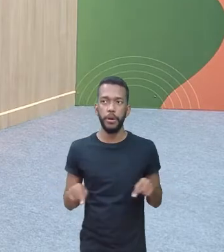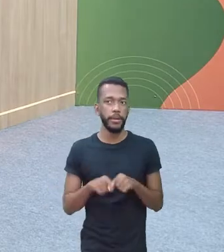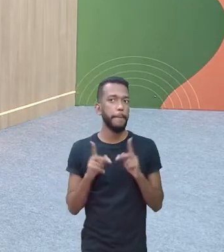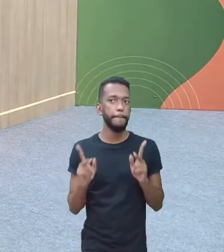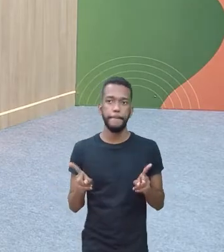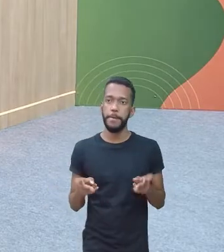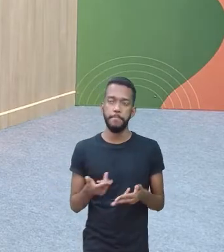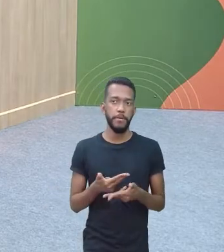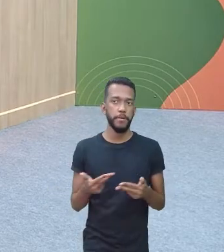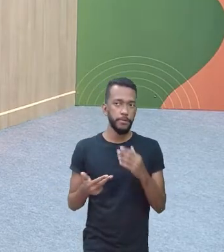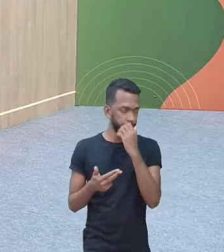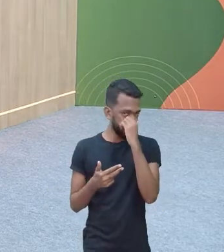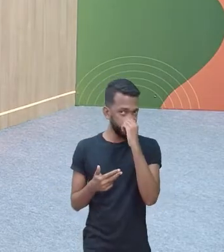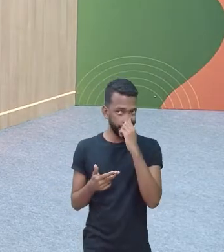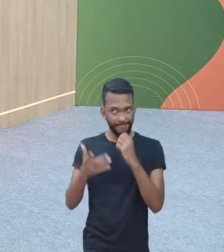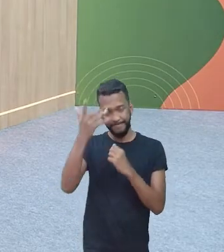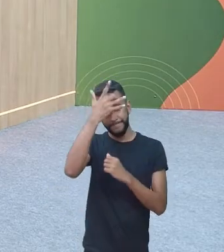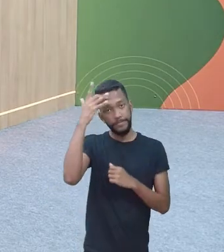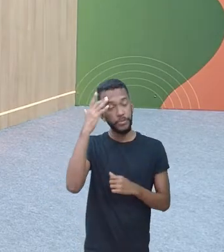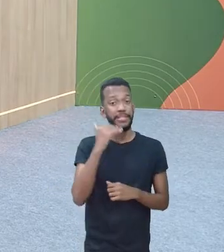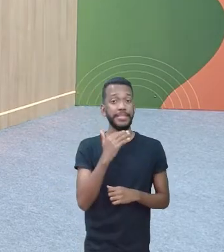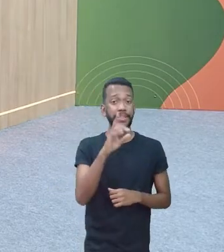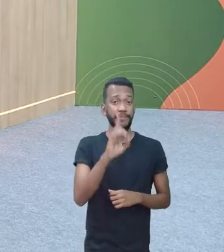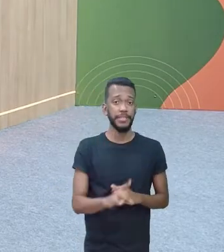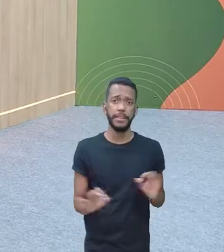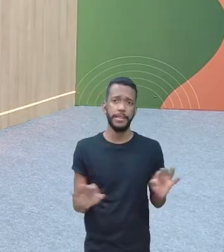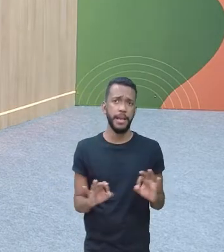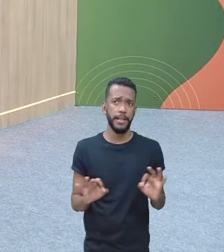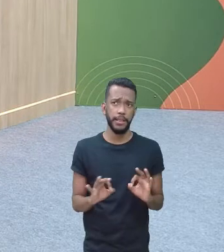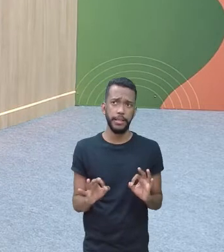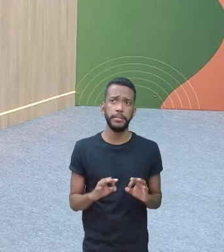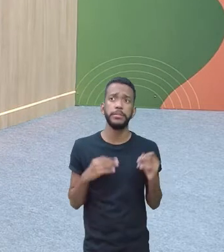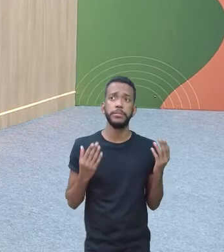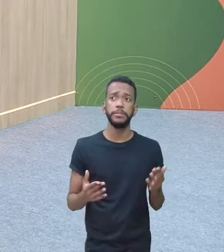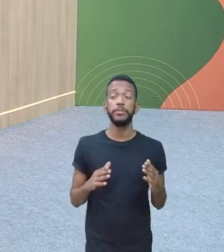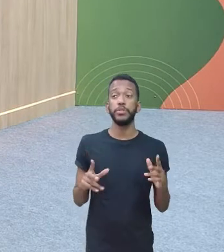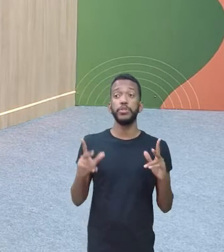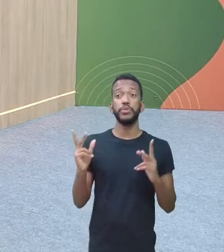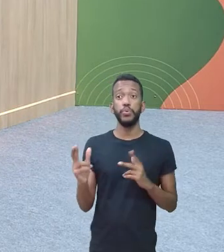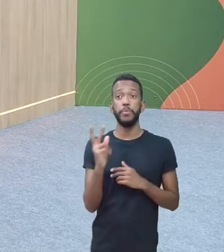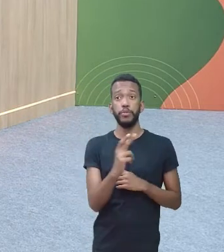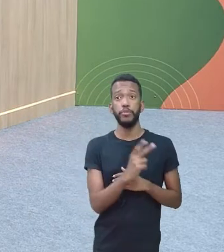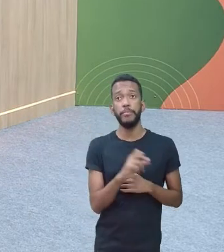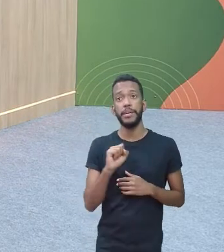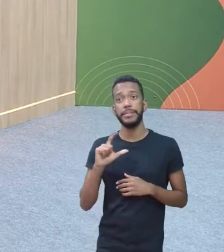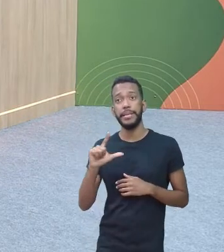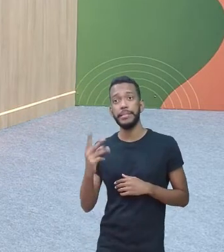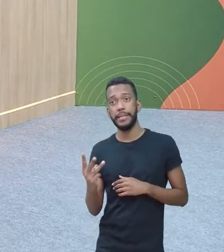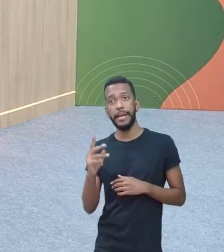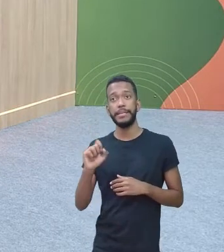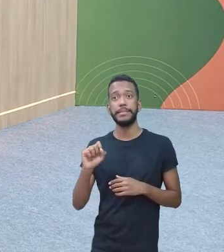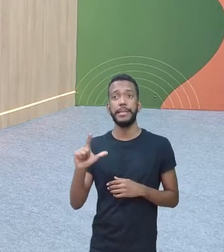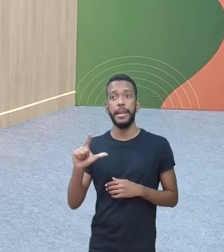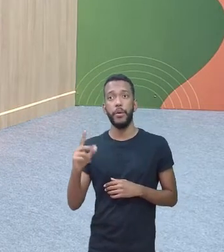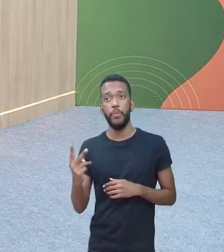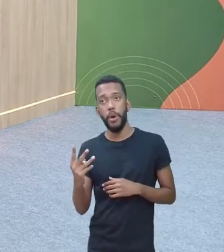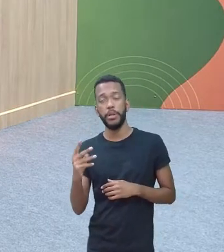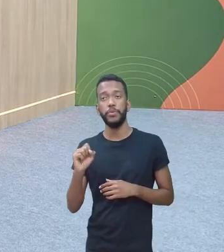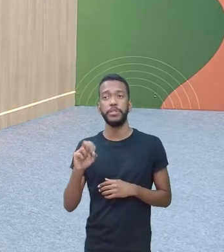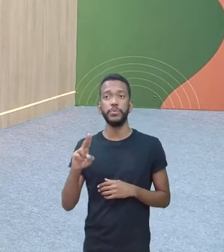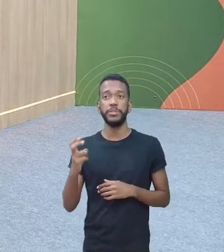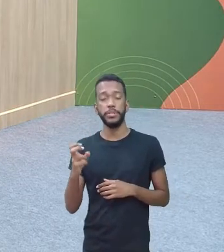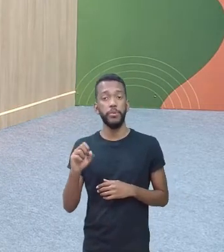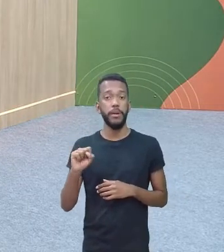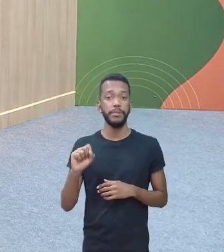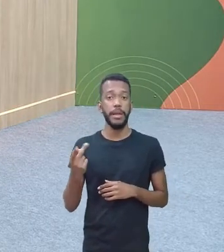mesma dimensão para pessoas sem deficiência. Então, para as duplas SL3, SL4, SU5 e